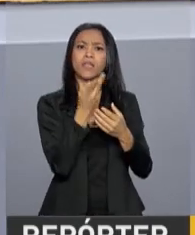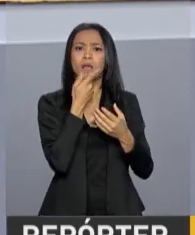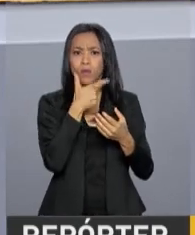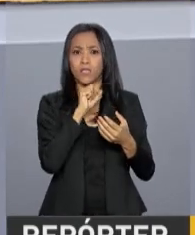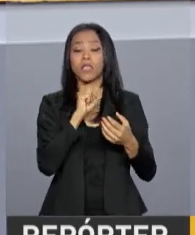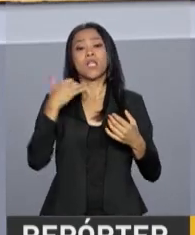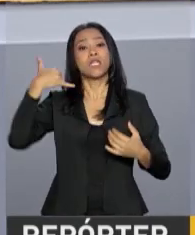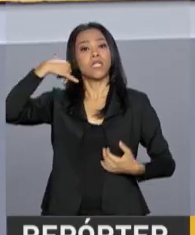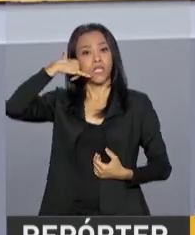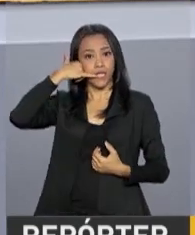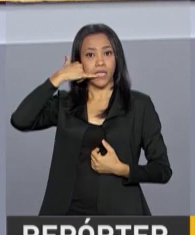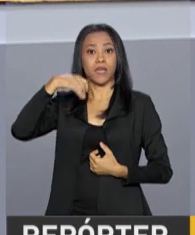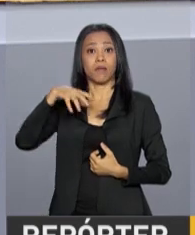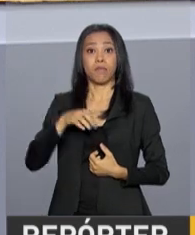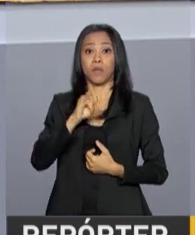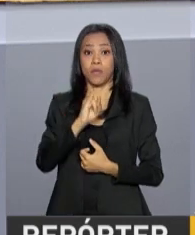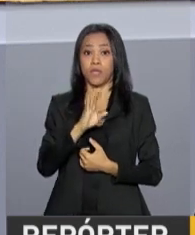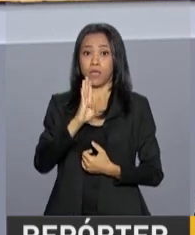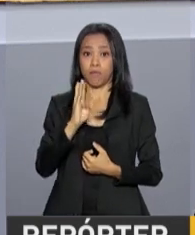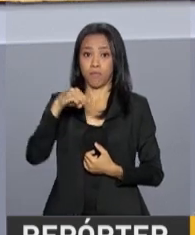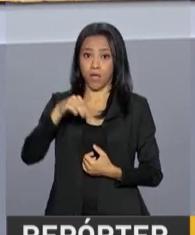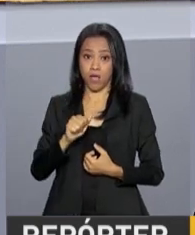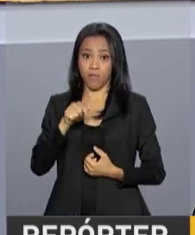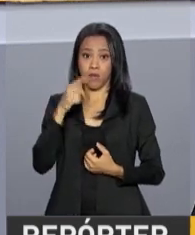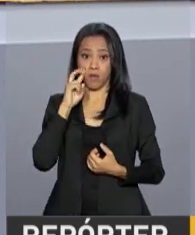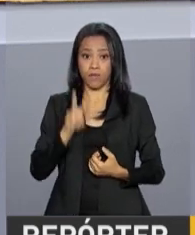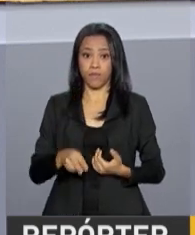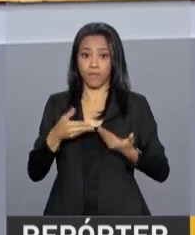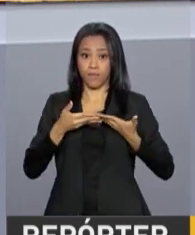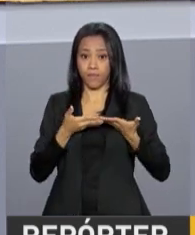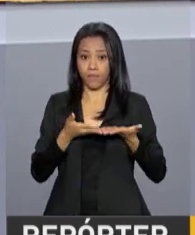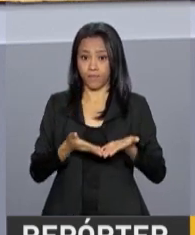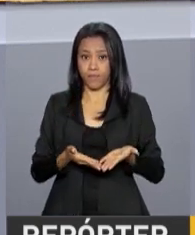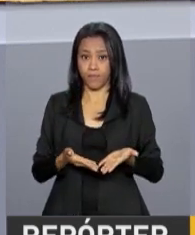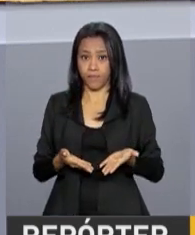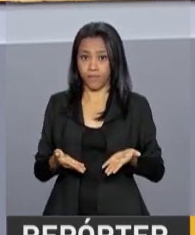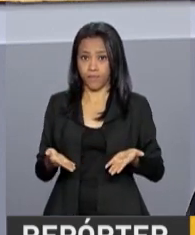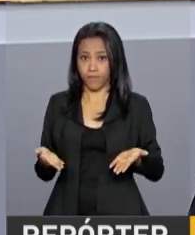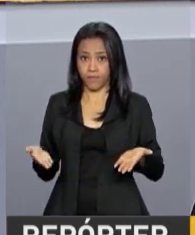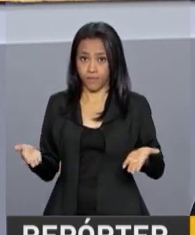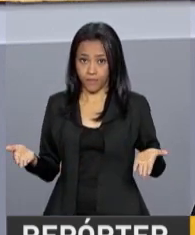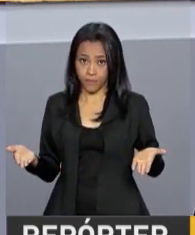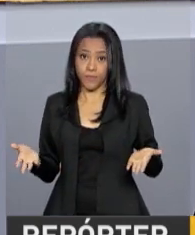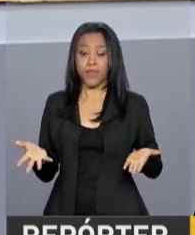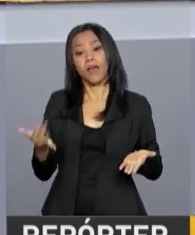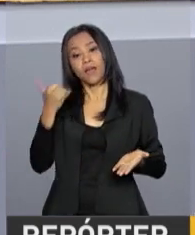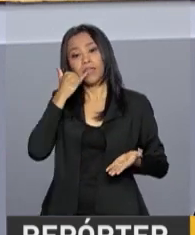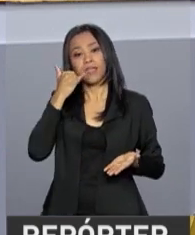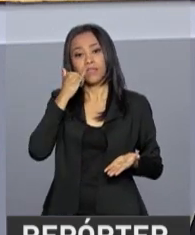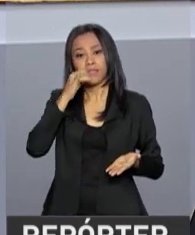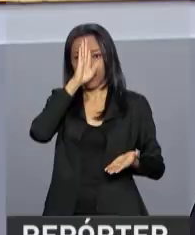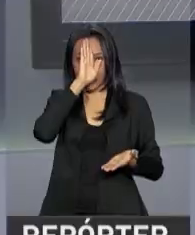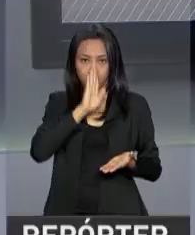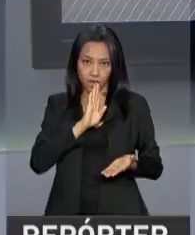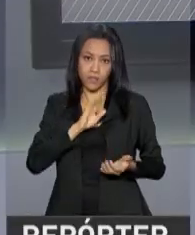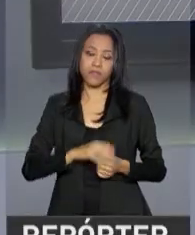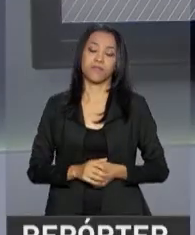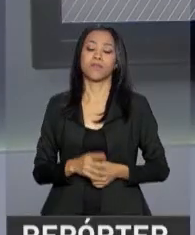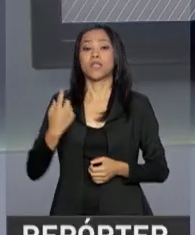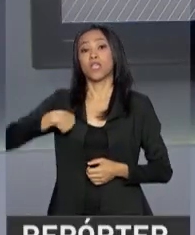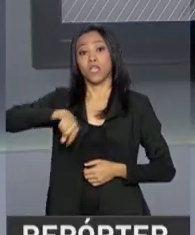o ibama pelo telefone 0 800 61 8080 a ligação é gratuita